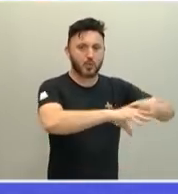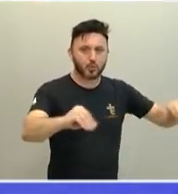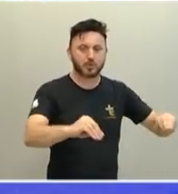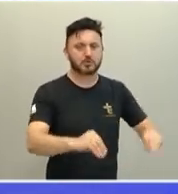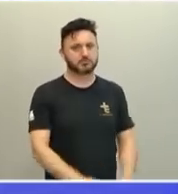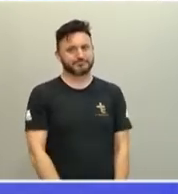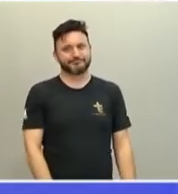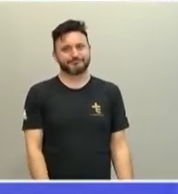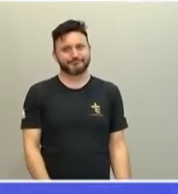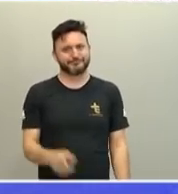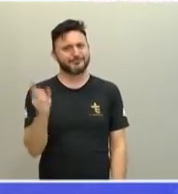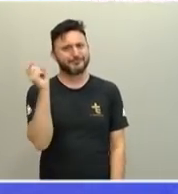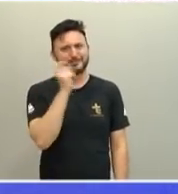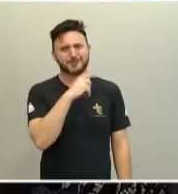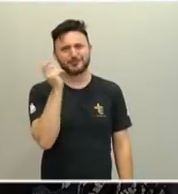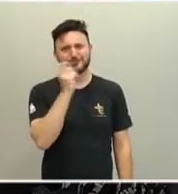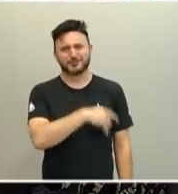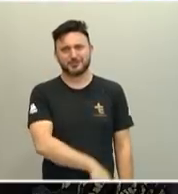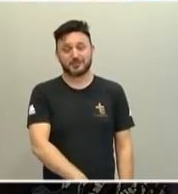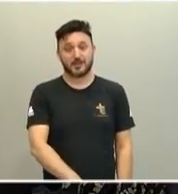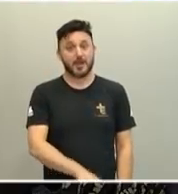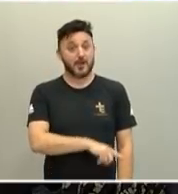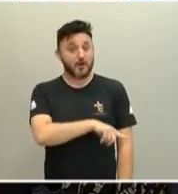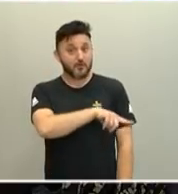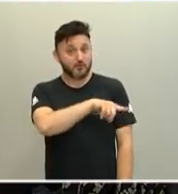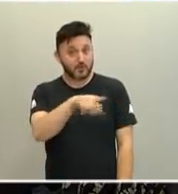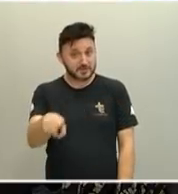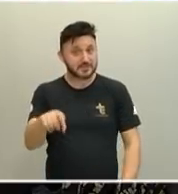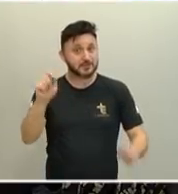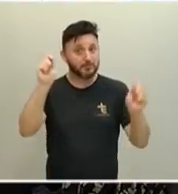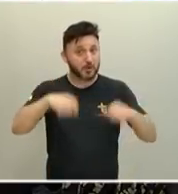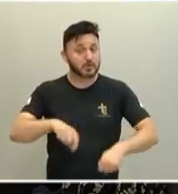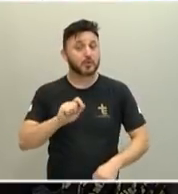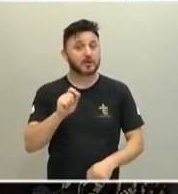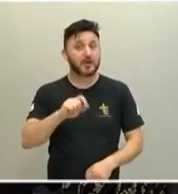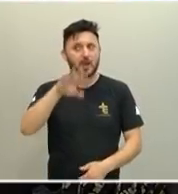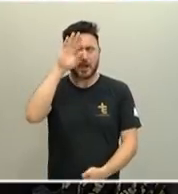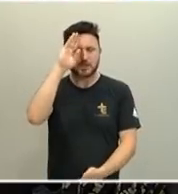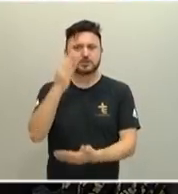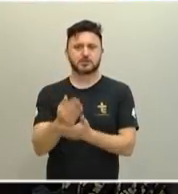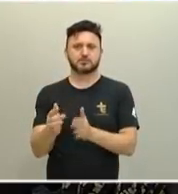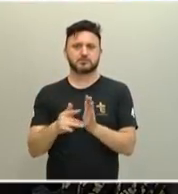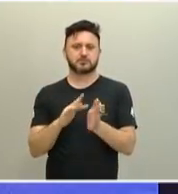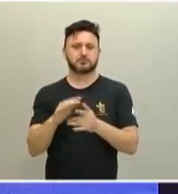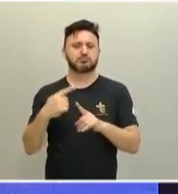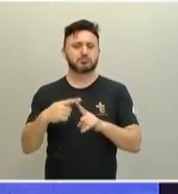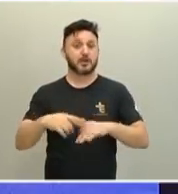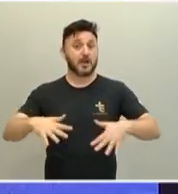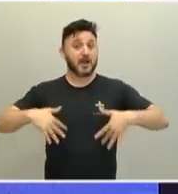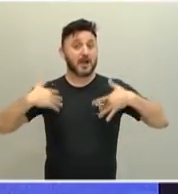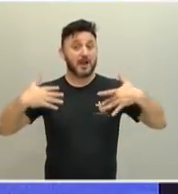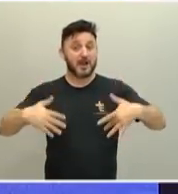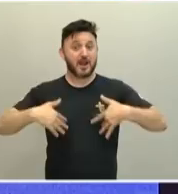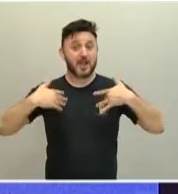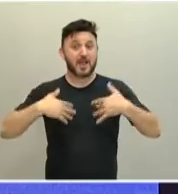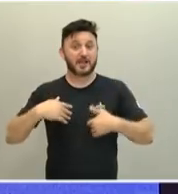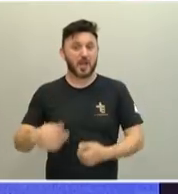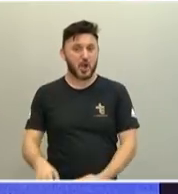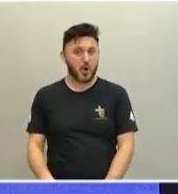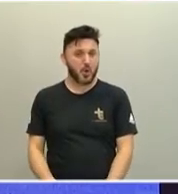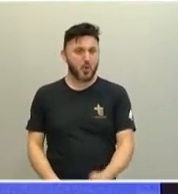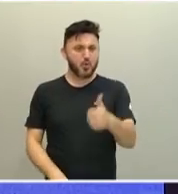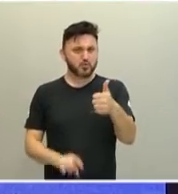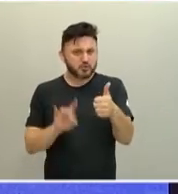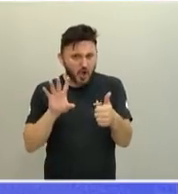Para você que está no santuário, alegrem-se. Para você que está em casa, alegre-se. Porque hoje não vai ser só o primeiro que chegou aqui que vai ser curado,